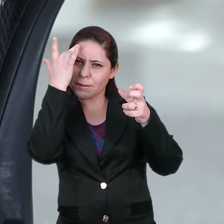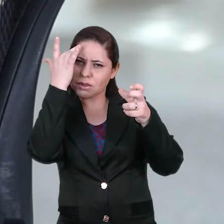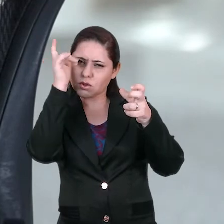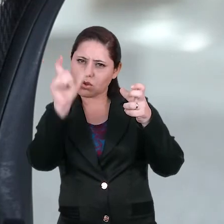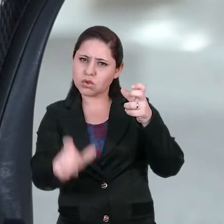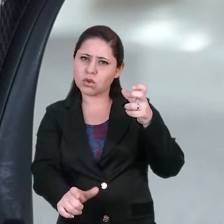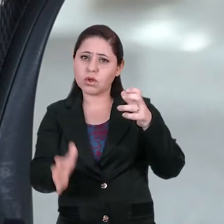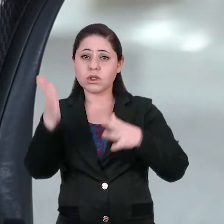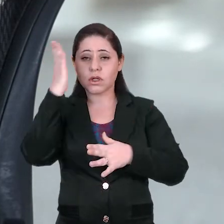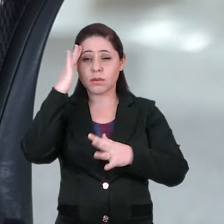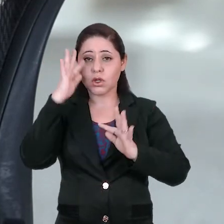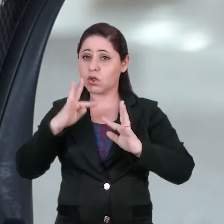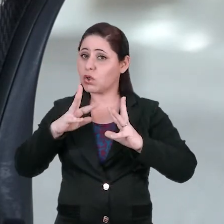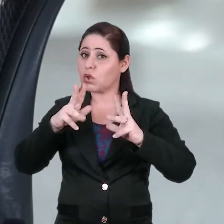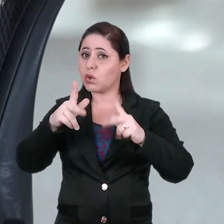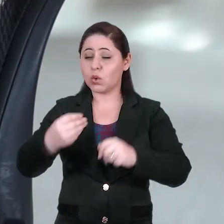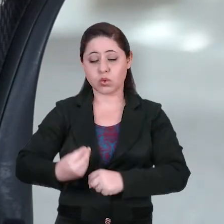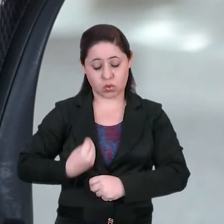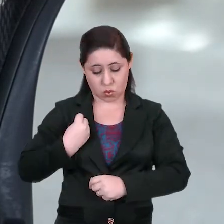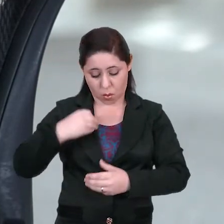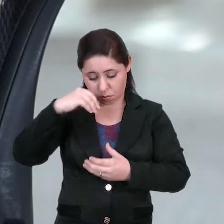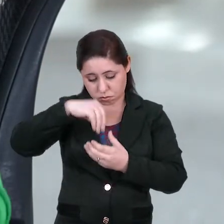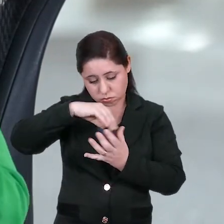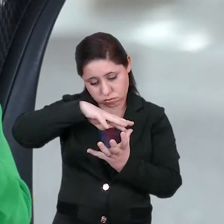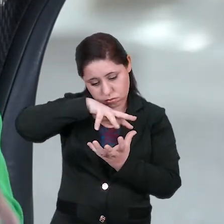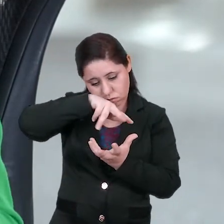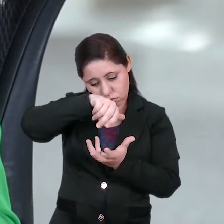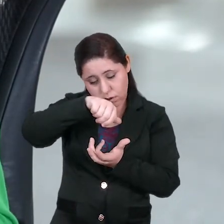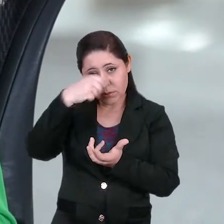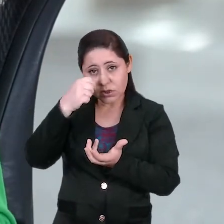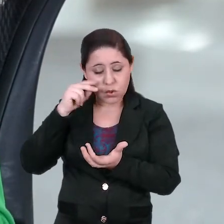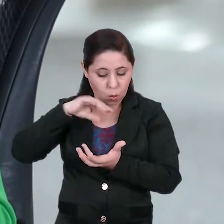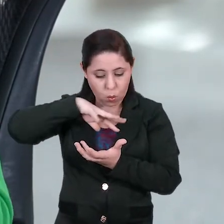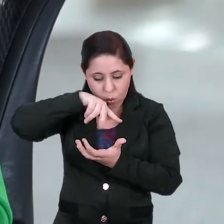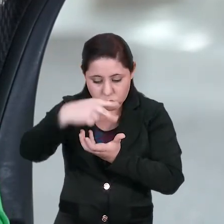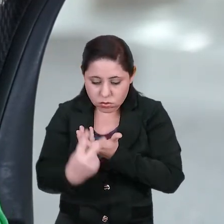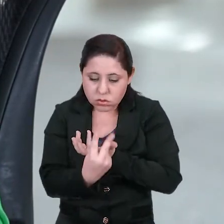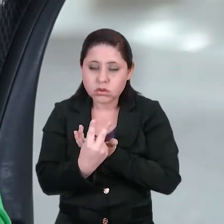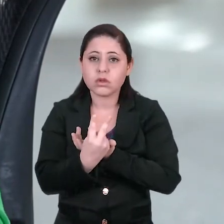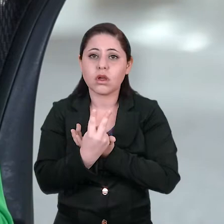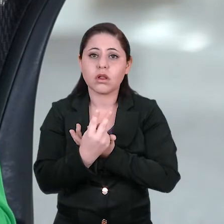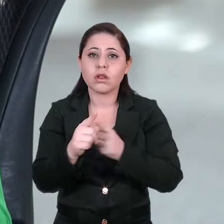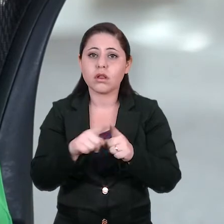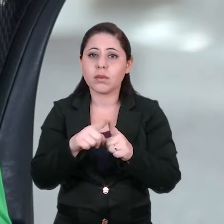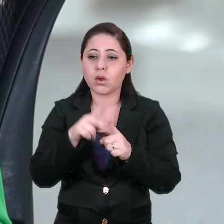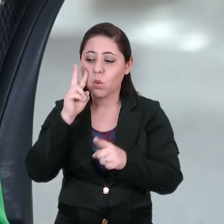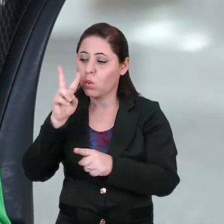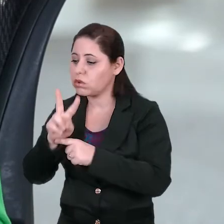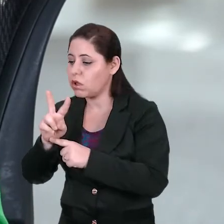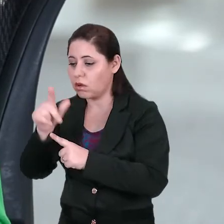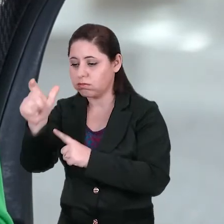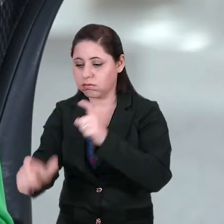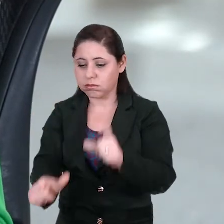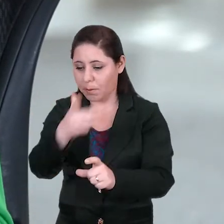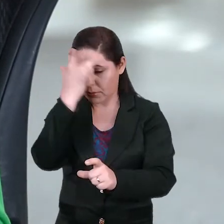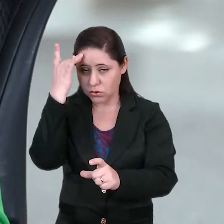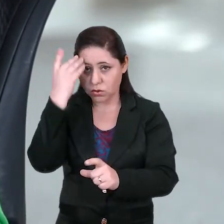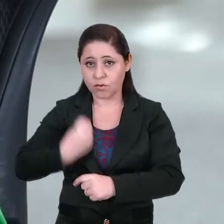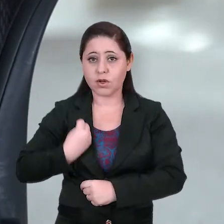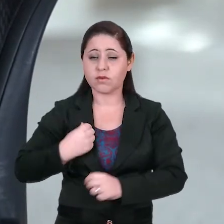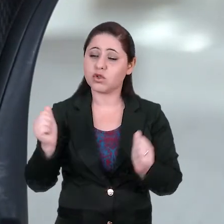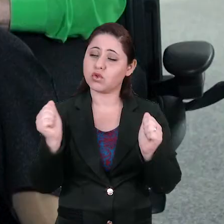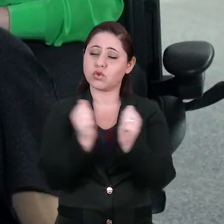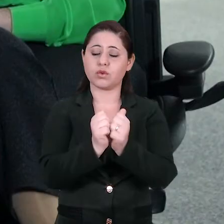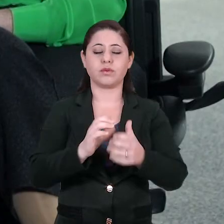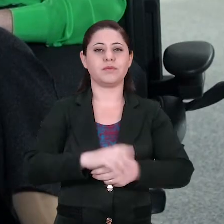saber que nós estamos todos no mesmo mundo, que nós temos que cuidar do nosso mundo, mas principalmente cuidar das pessoas que vivem junto com a